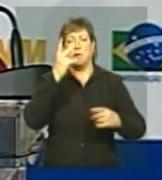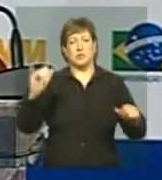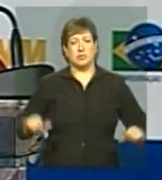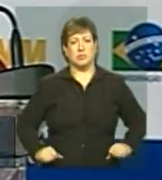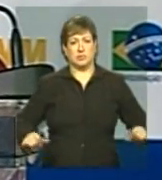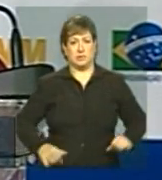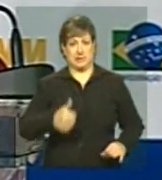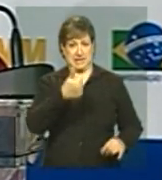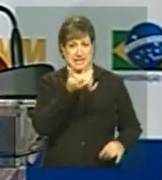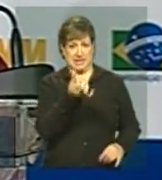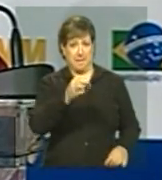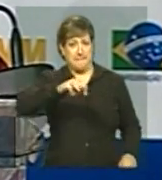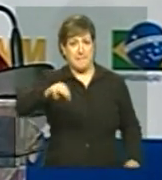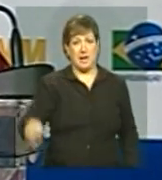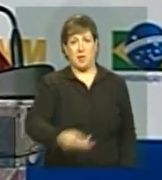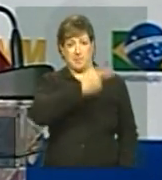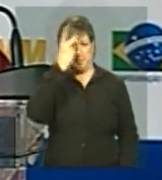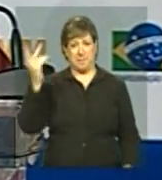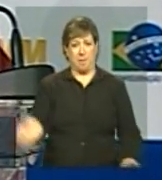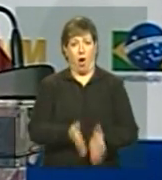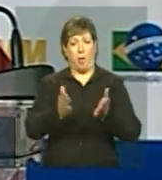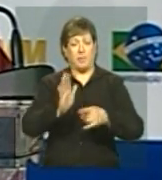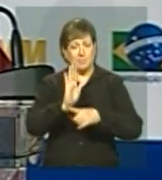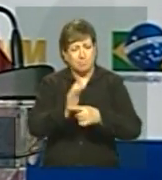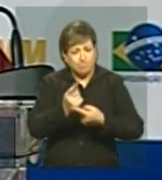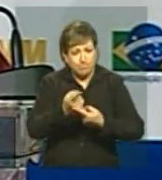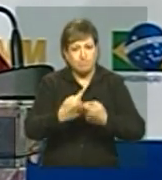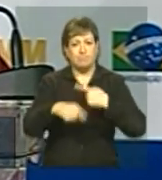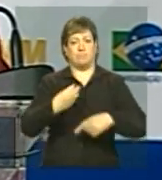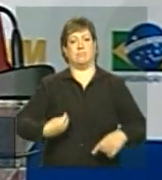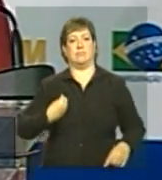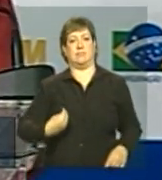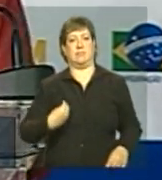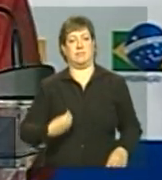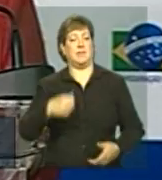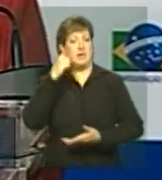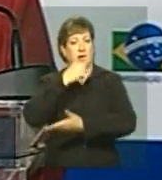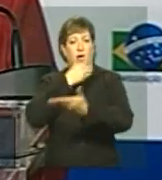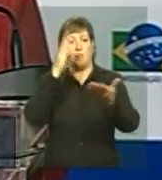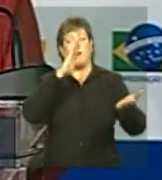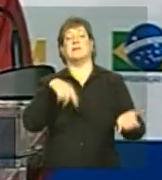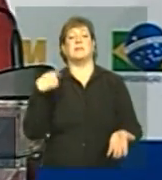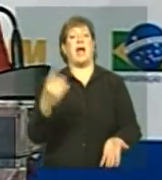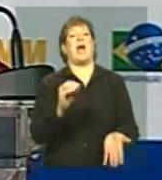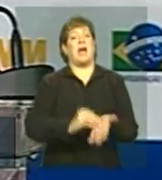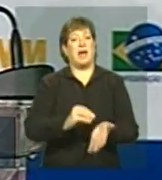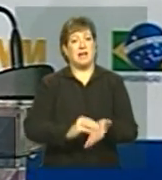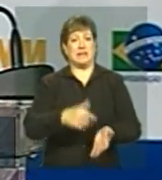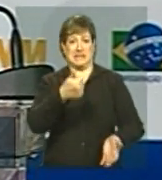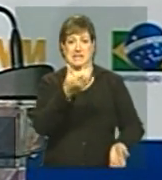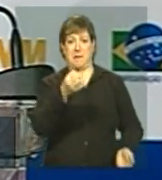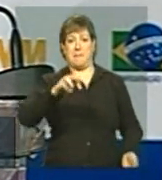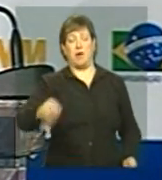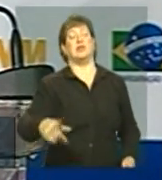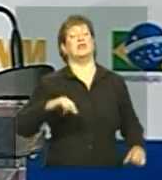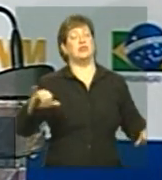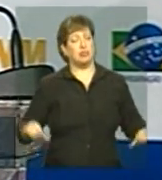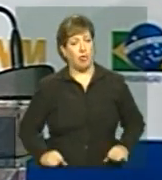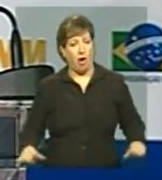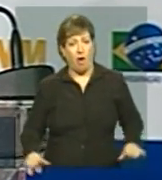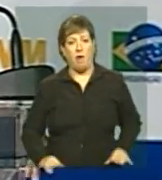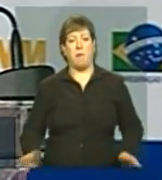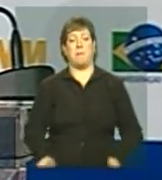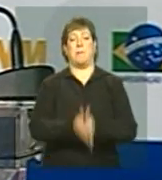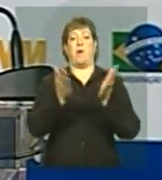16 milhões de brasileiros e brasileiras que ainda vivem em situação de pobreza,